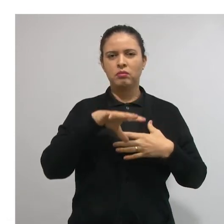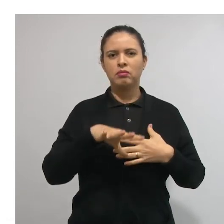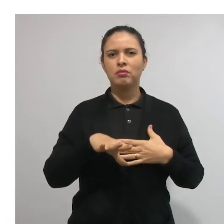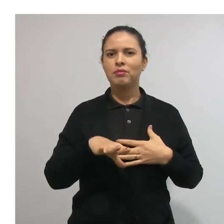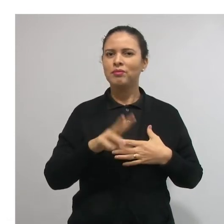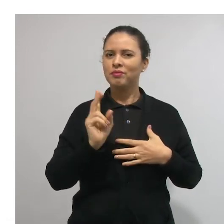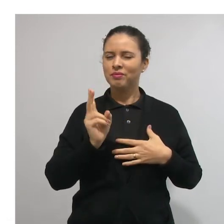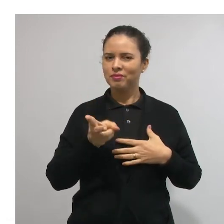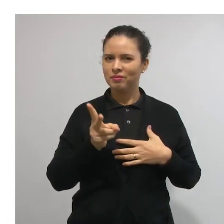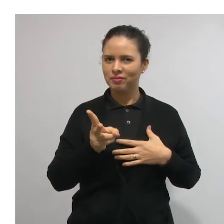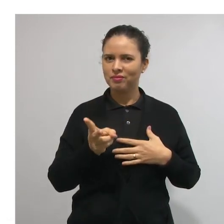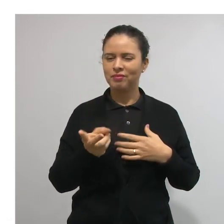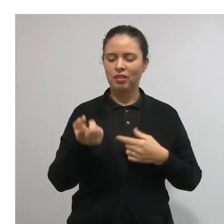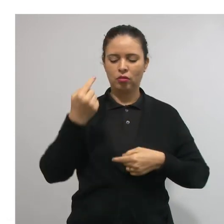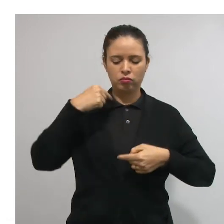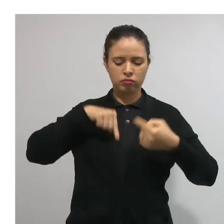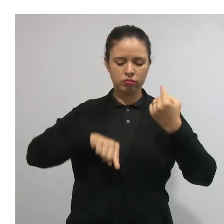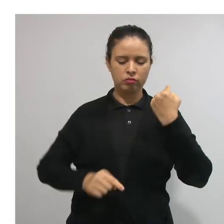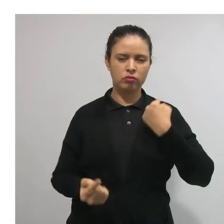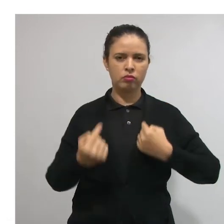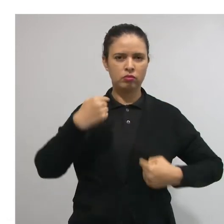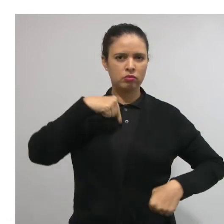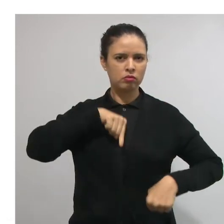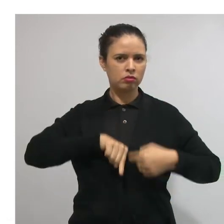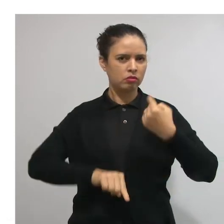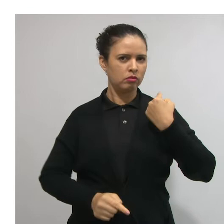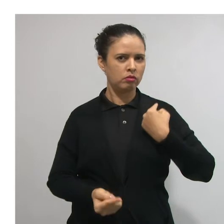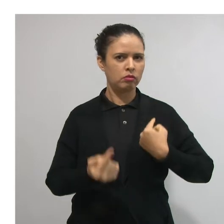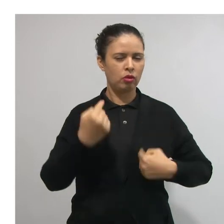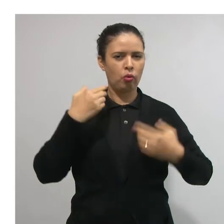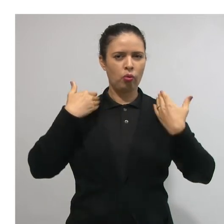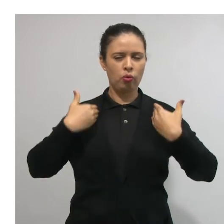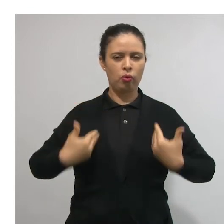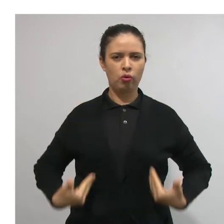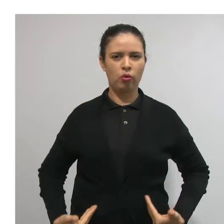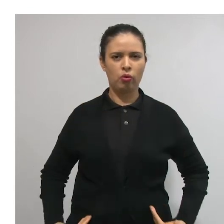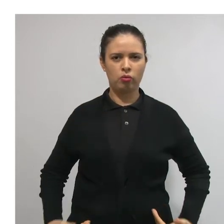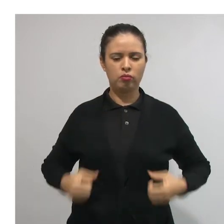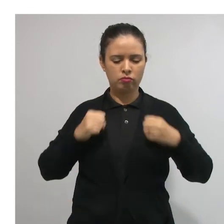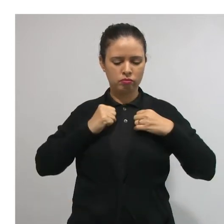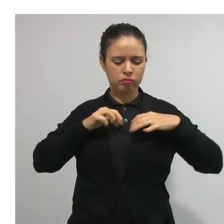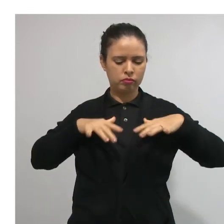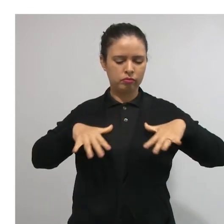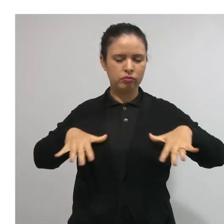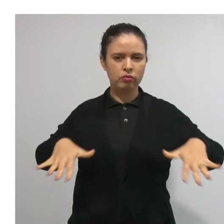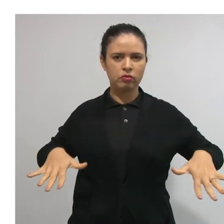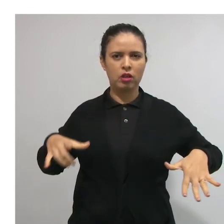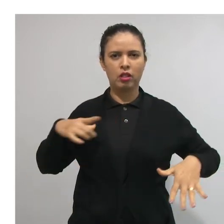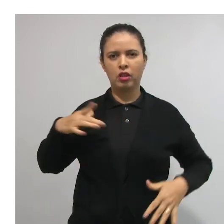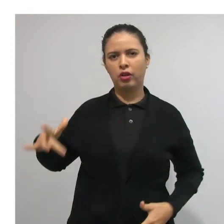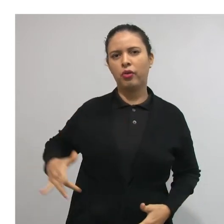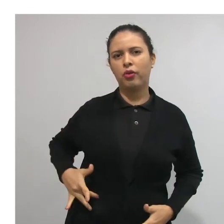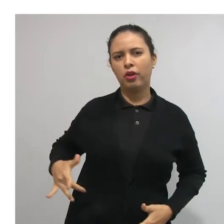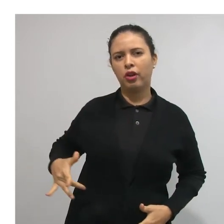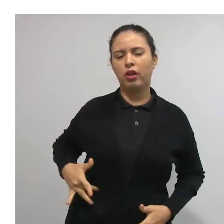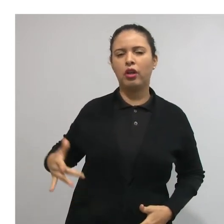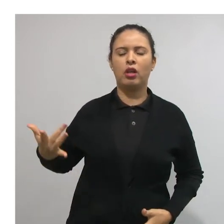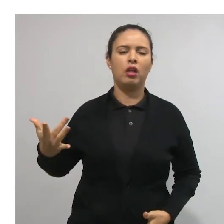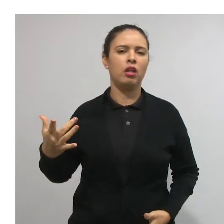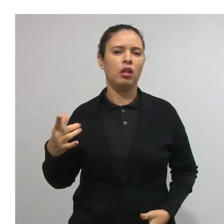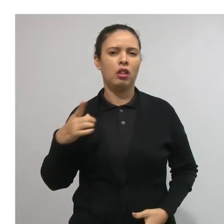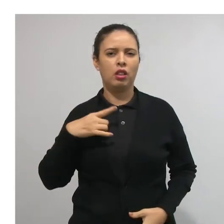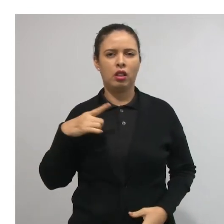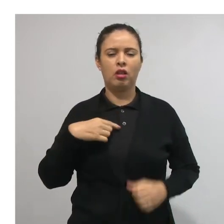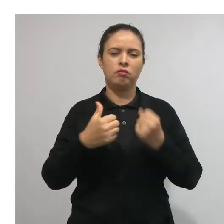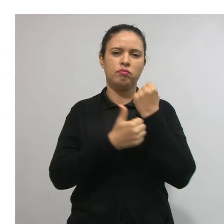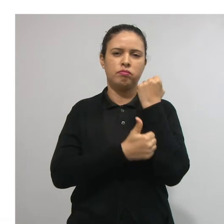o oxigênio e fazer com que esse oxigênio passe por todo o nosso corpo, ele distribui. Aí nós temos o rim, nós temos o